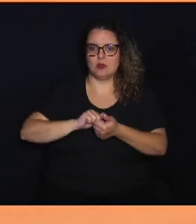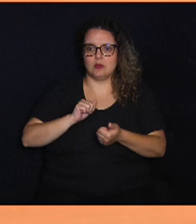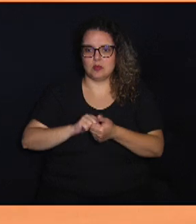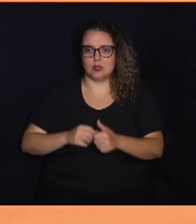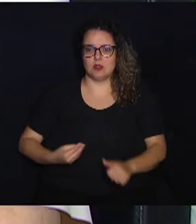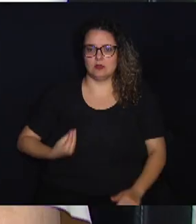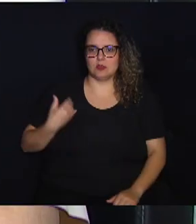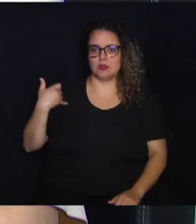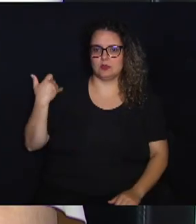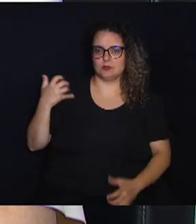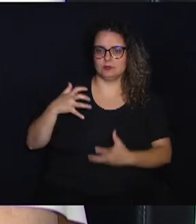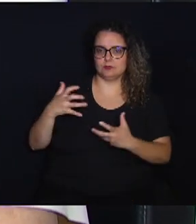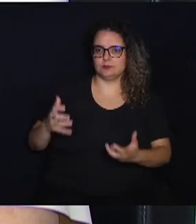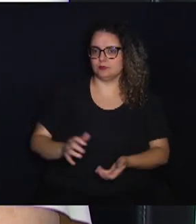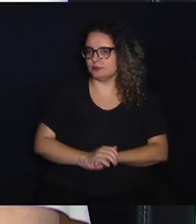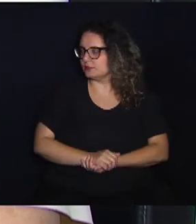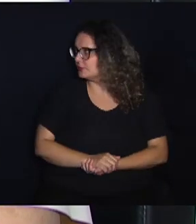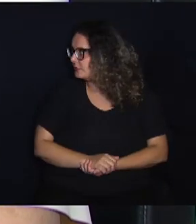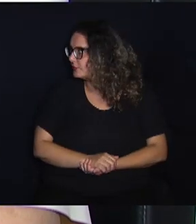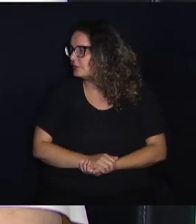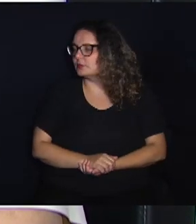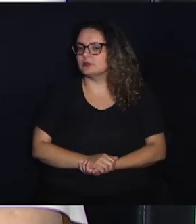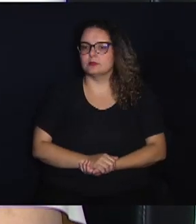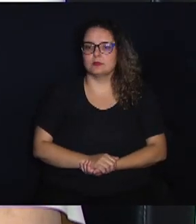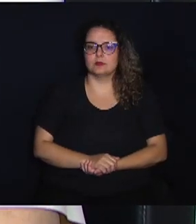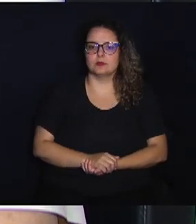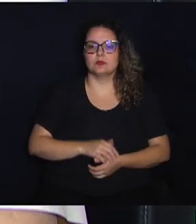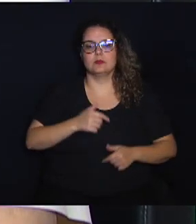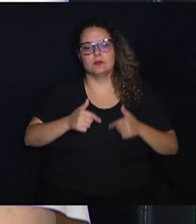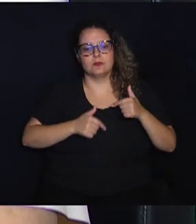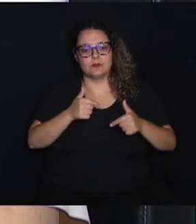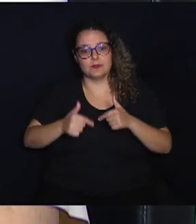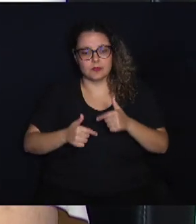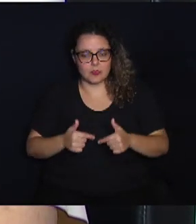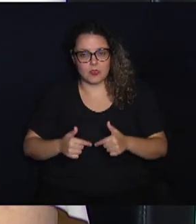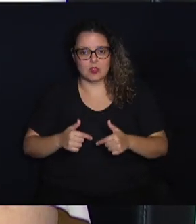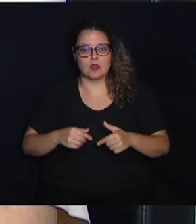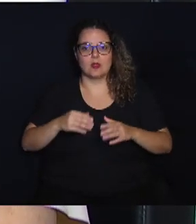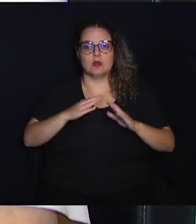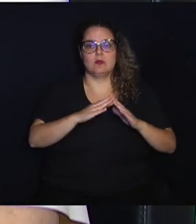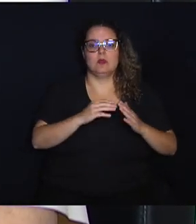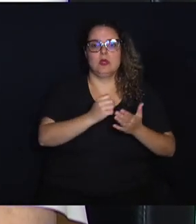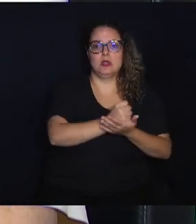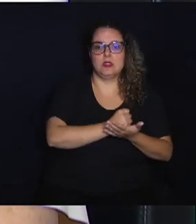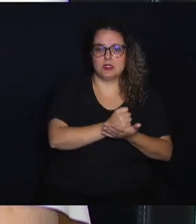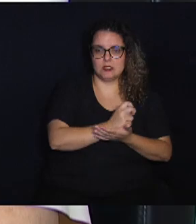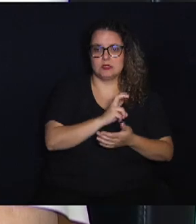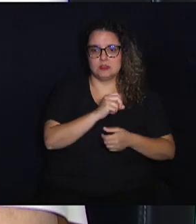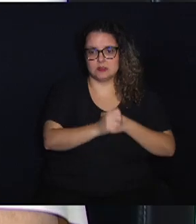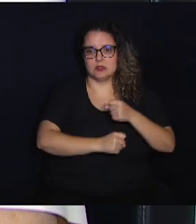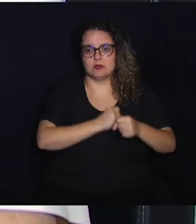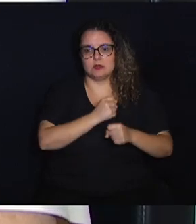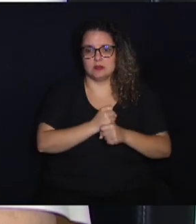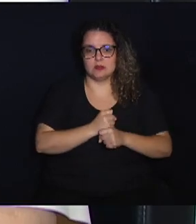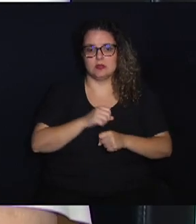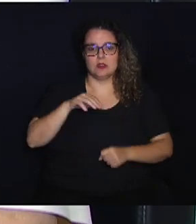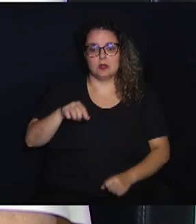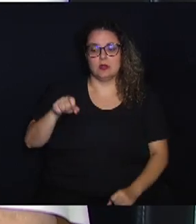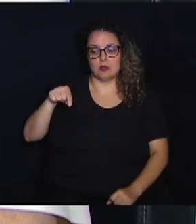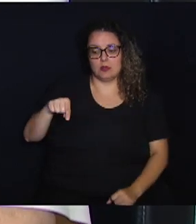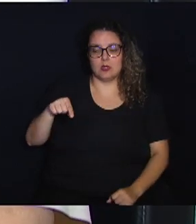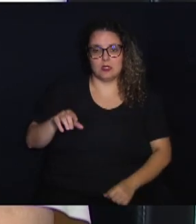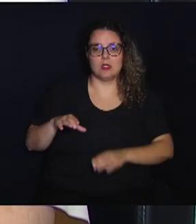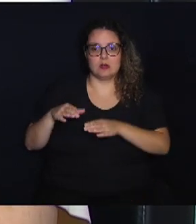dos idosos. Como trabalho há 50 anos em farmácia, eu peguei essa comissão para